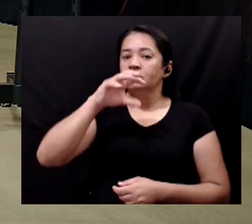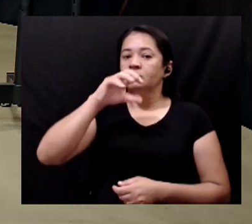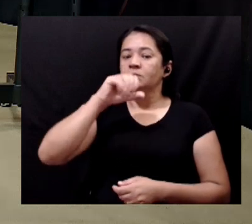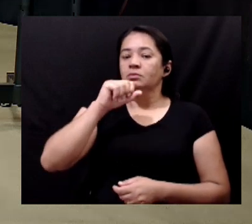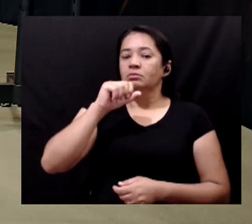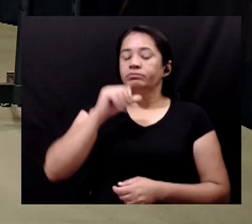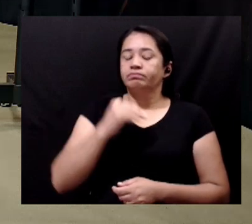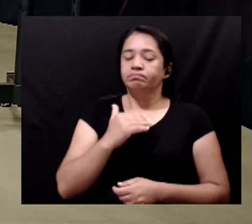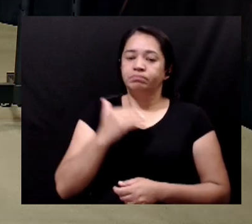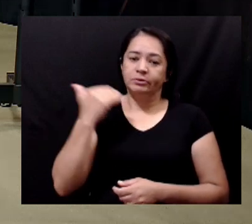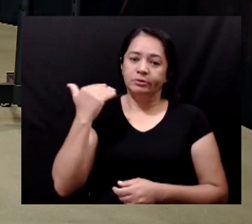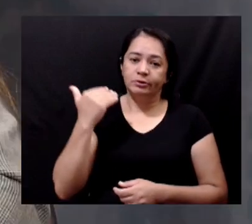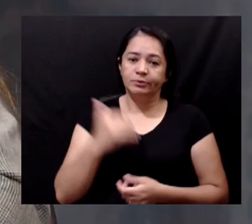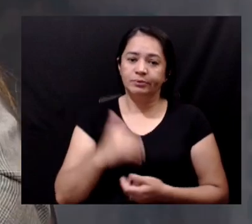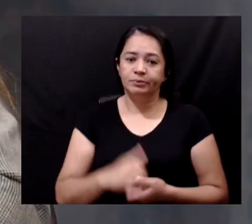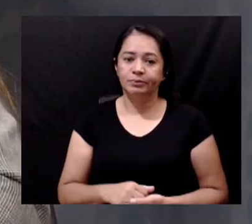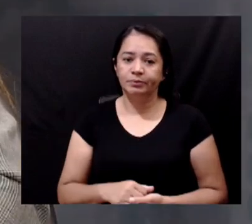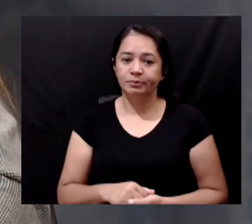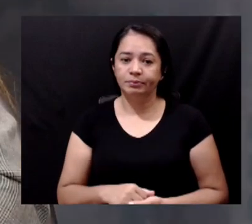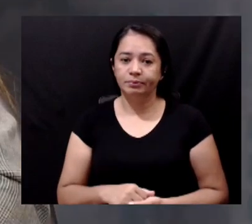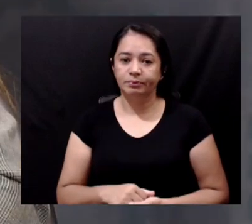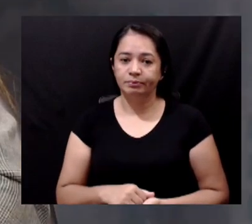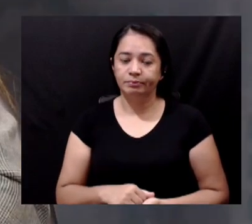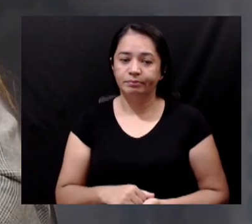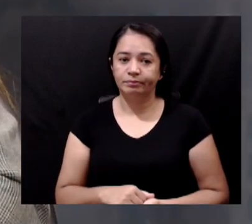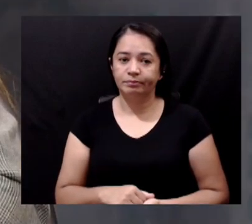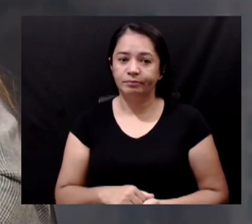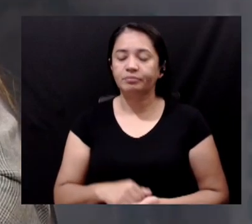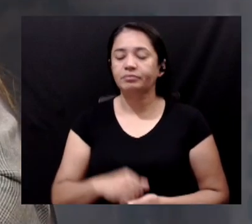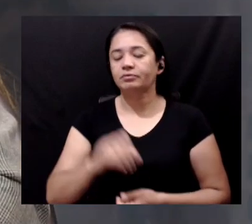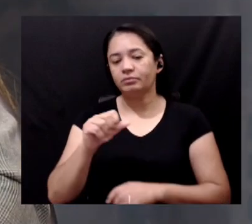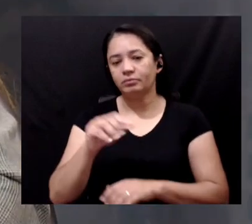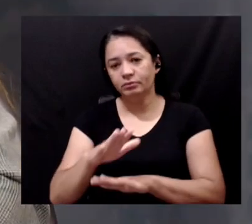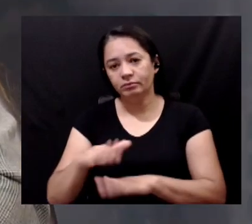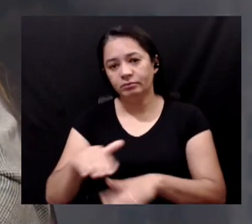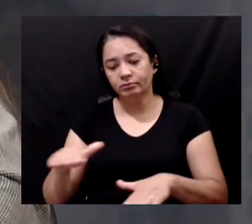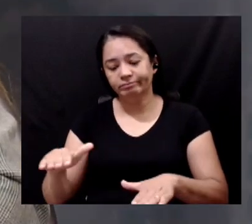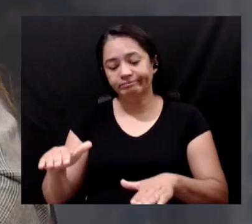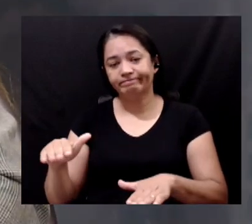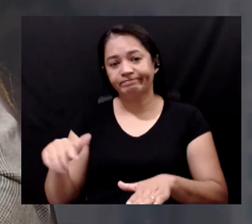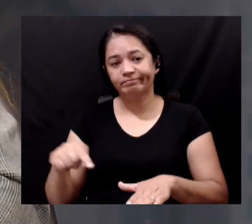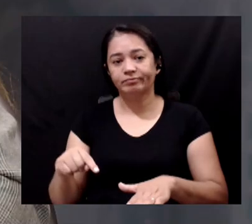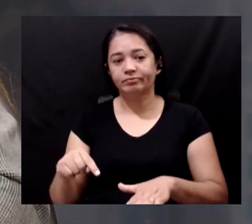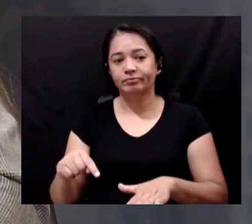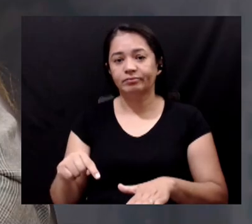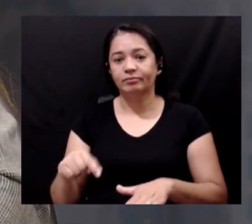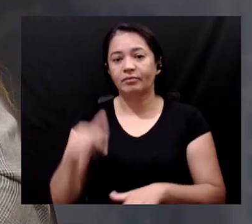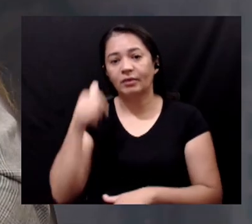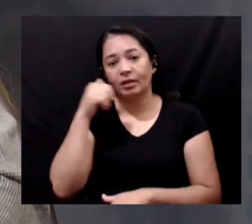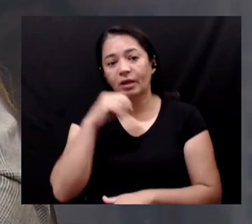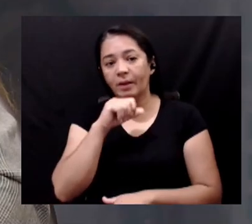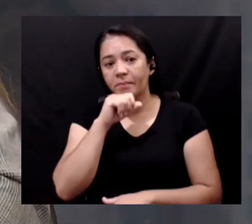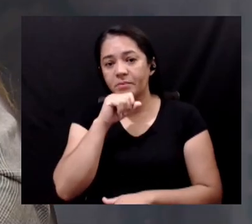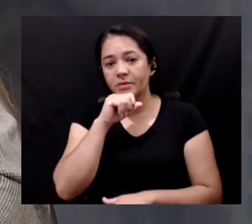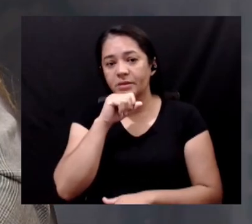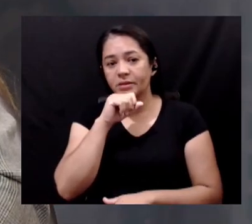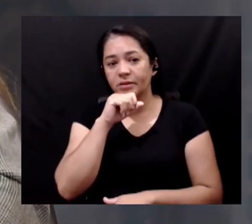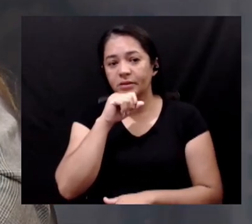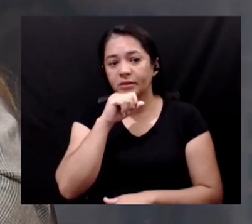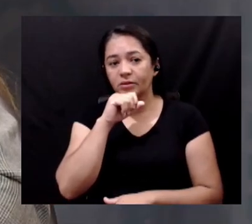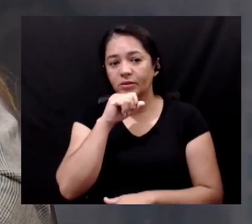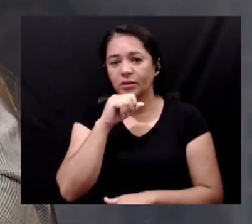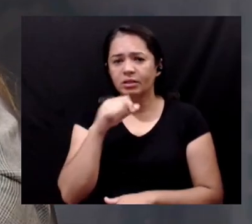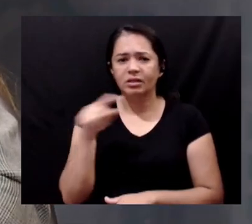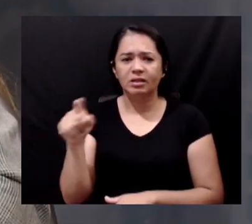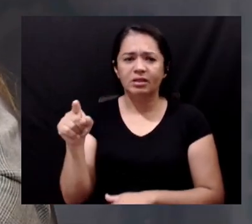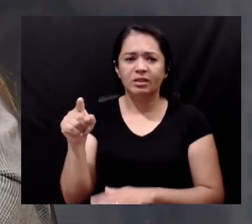óbito. Essa criança, essa mãe, na verdade, né, que falou, a A Mariana,